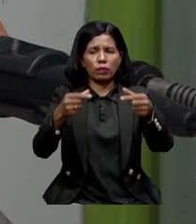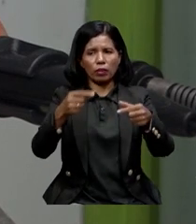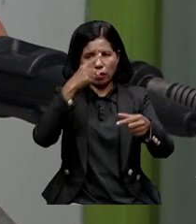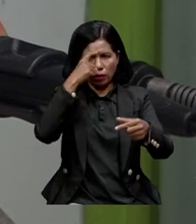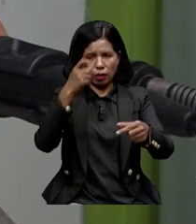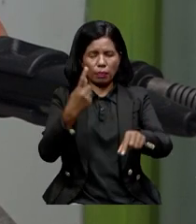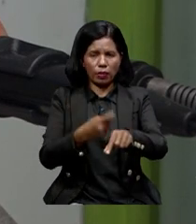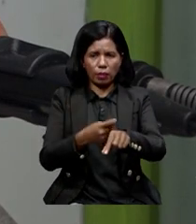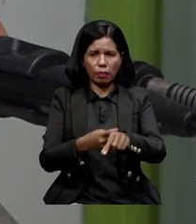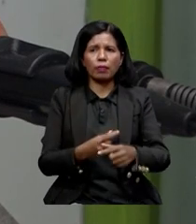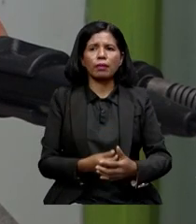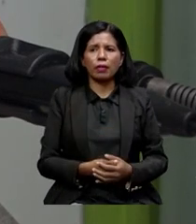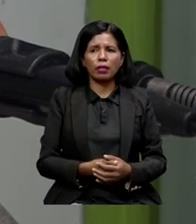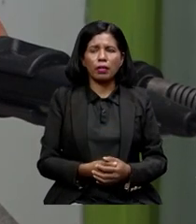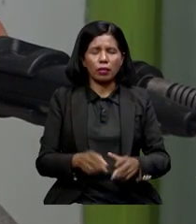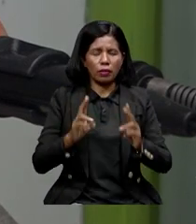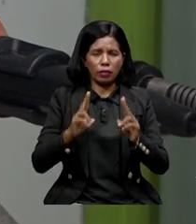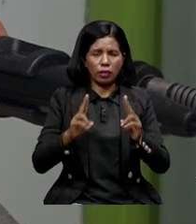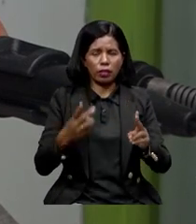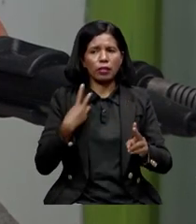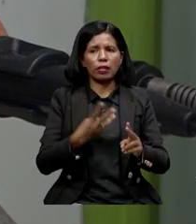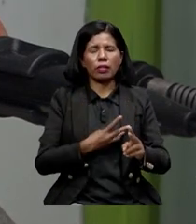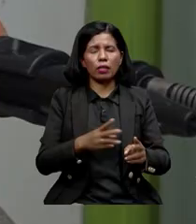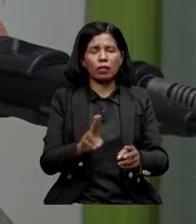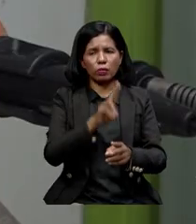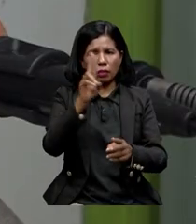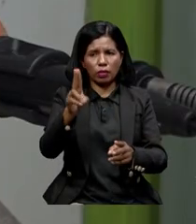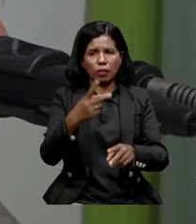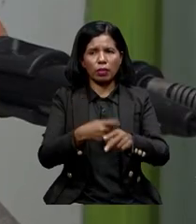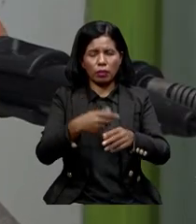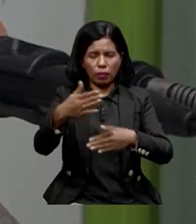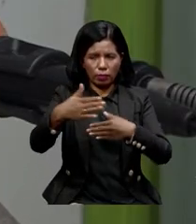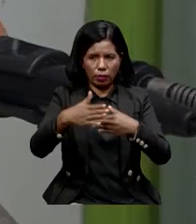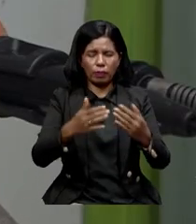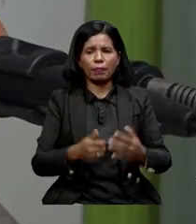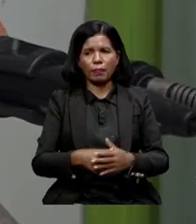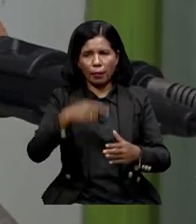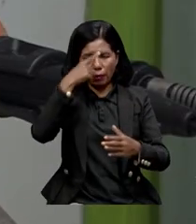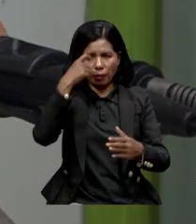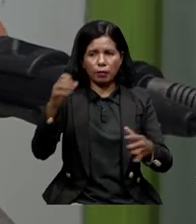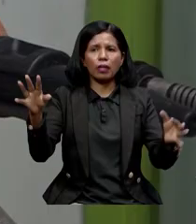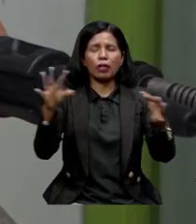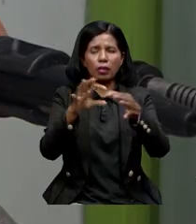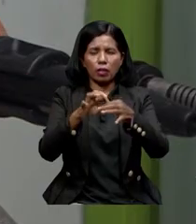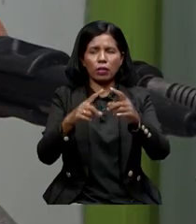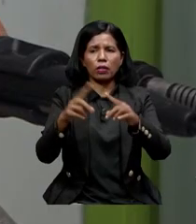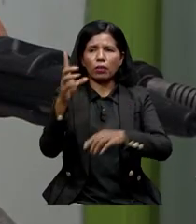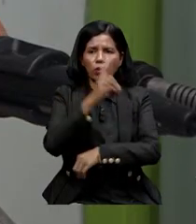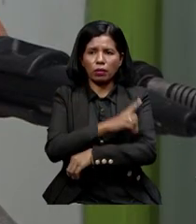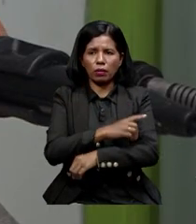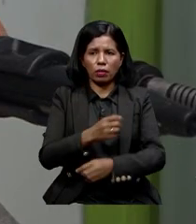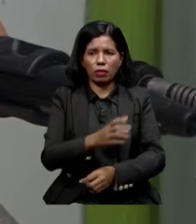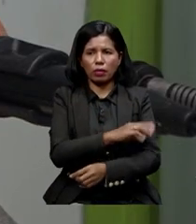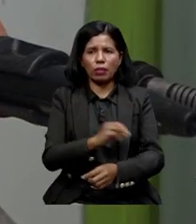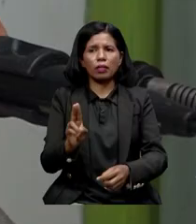questão de tempo, urgência, então está aplicando, tem mesmo que há de tempo de baraclio. Está mesmo que liga hoje de hoje. A direção de